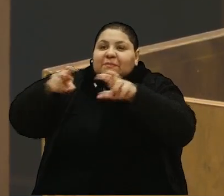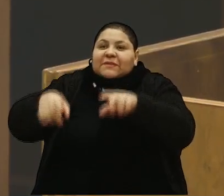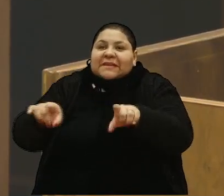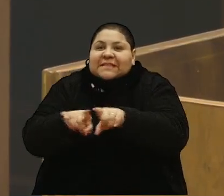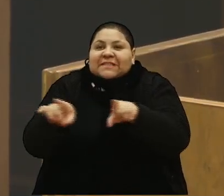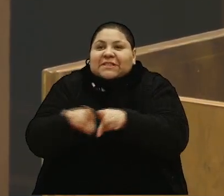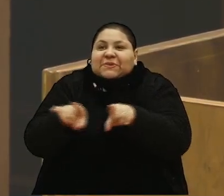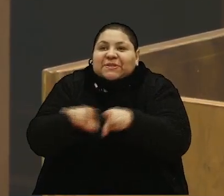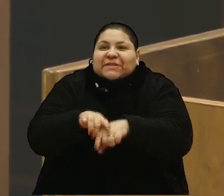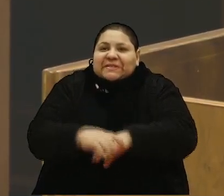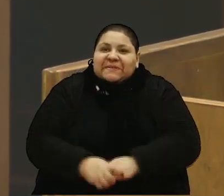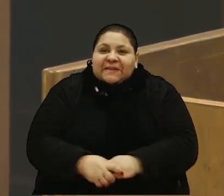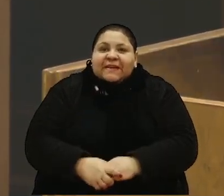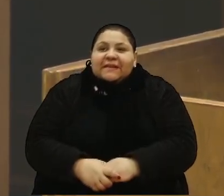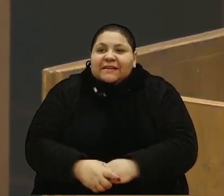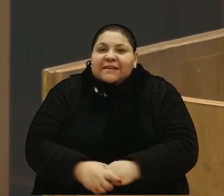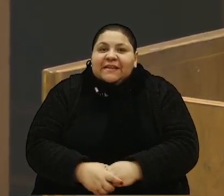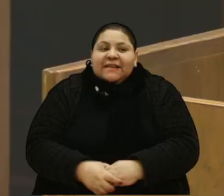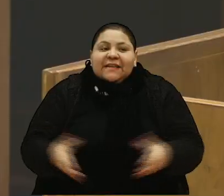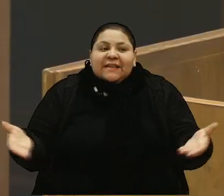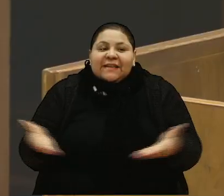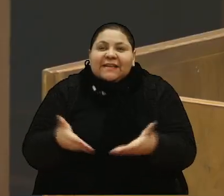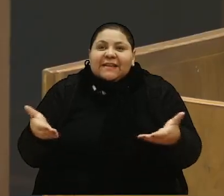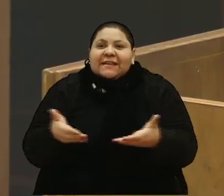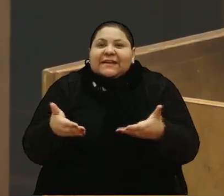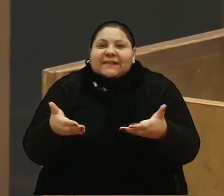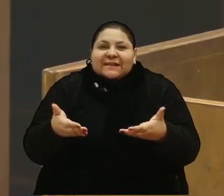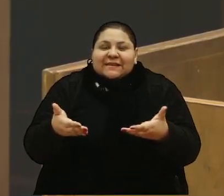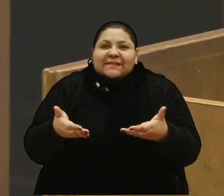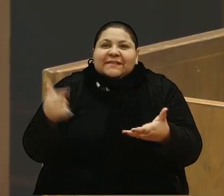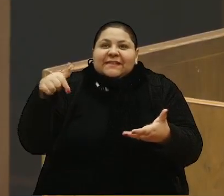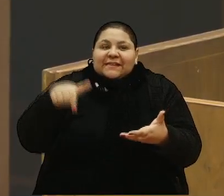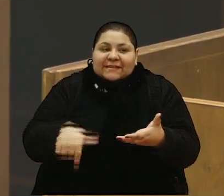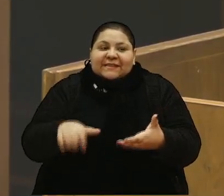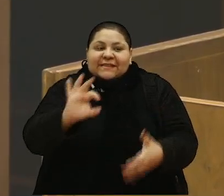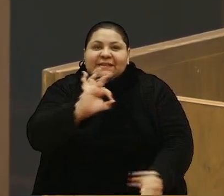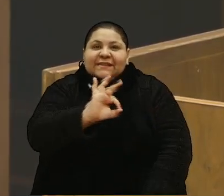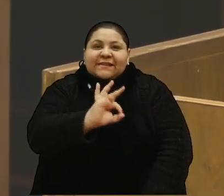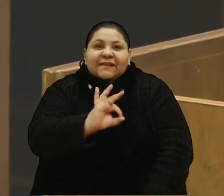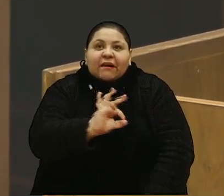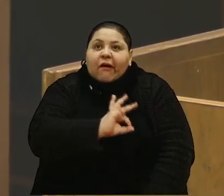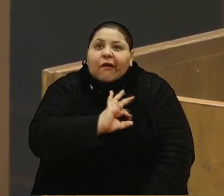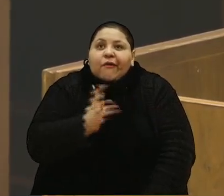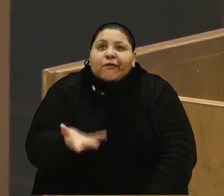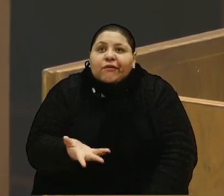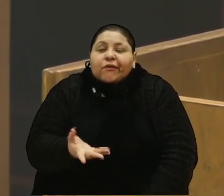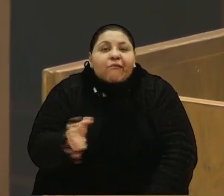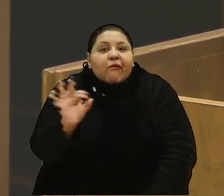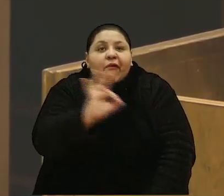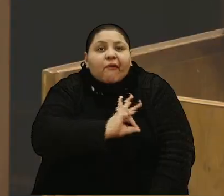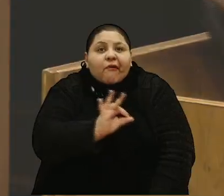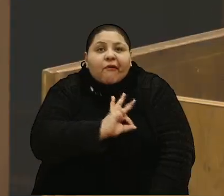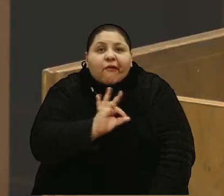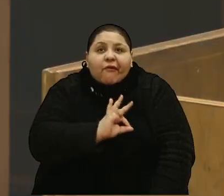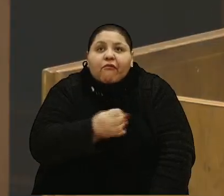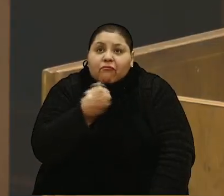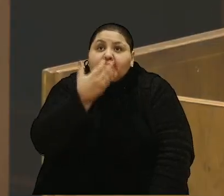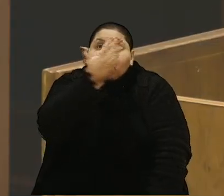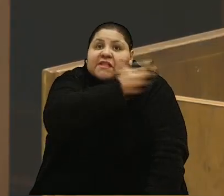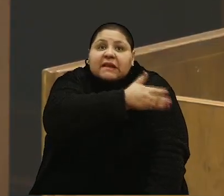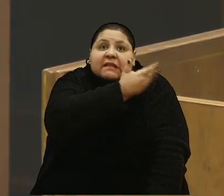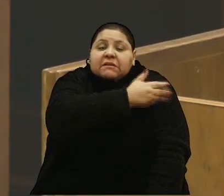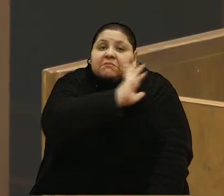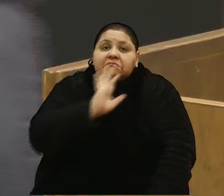surtou e ergueu o machado para o policial. E o policial, tão bem treinado que